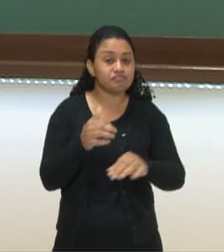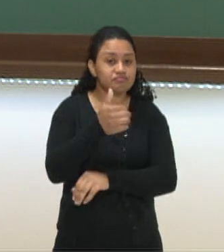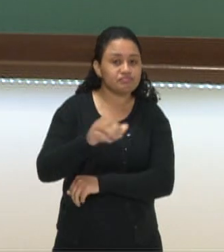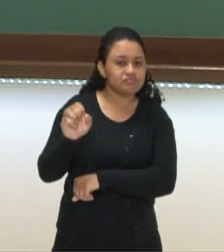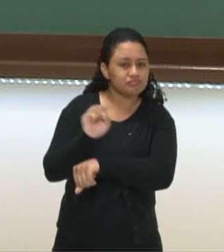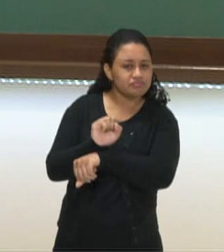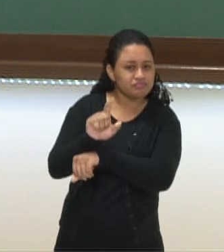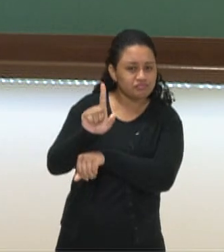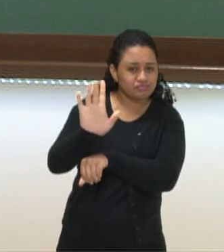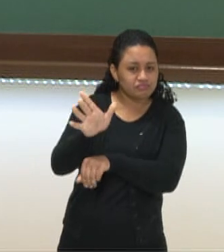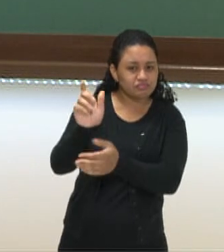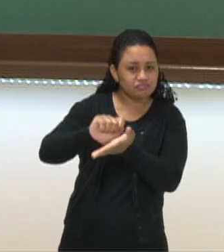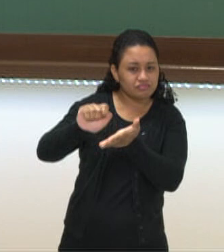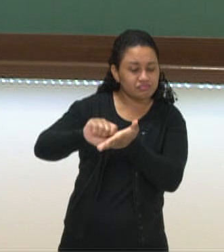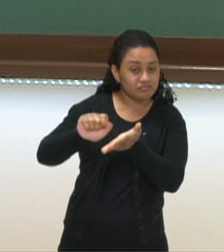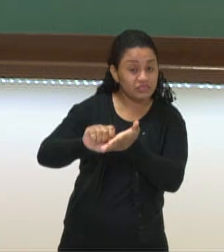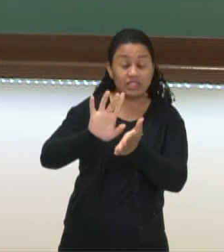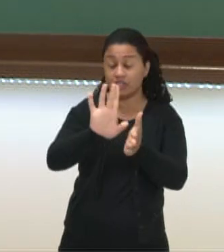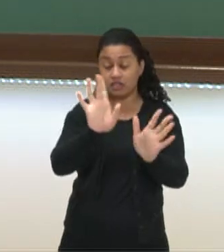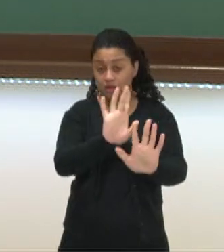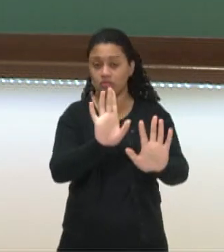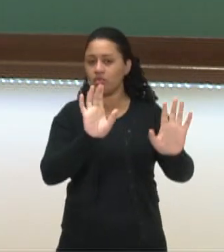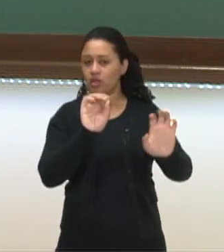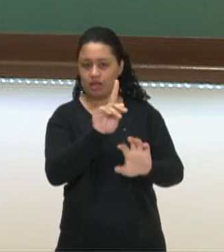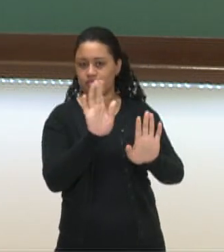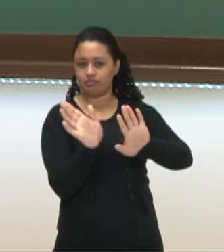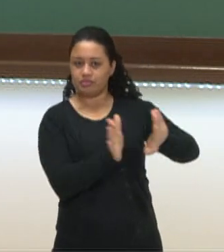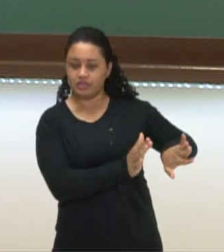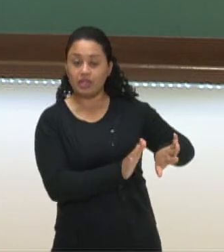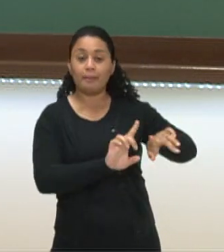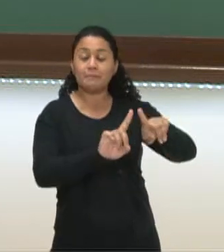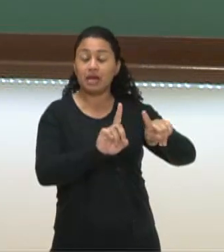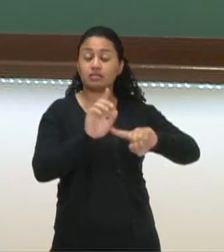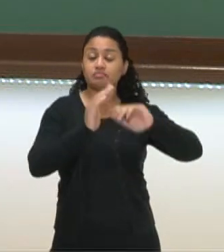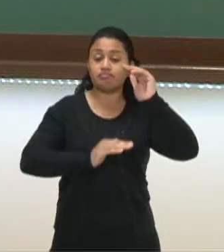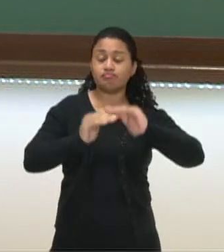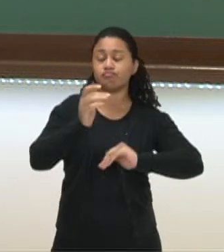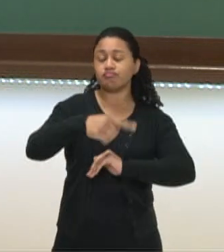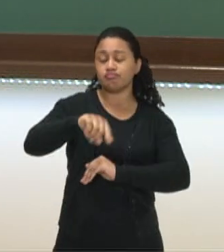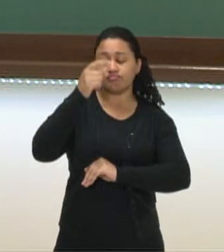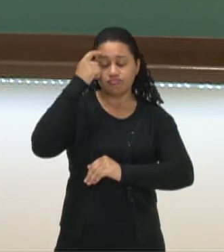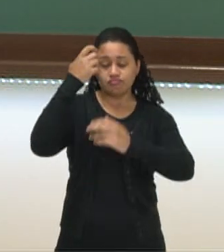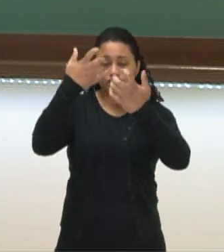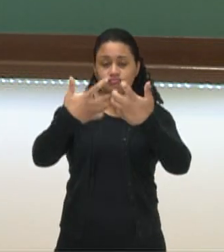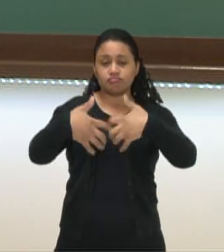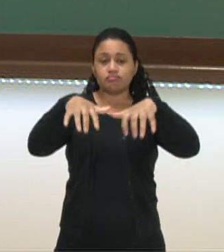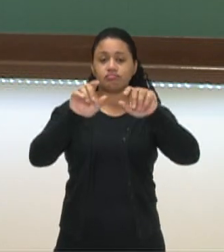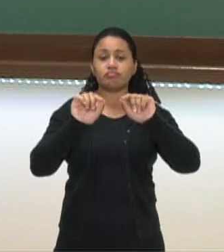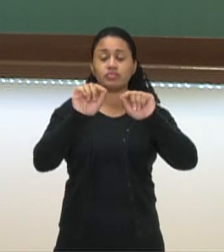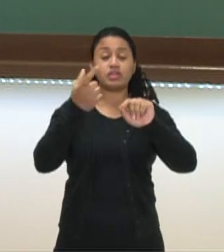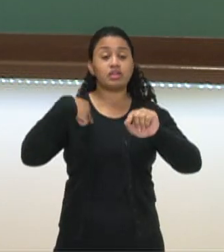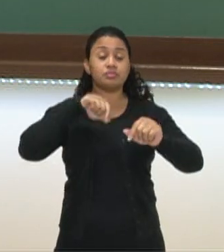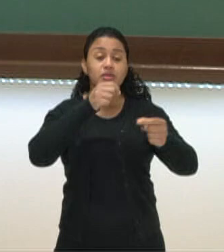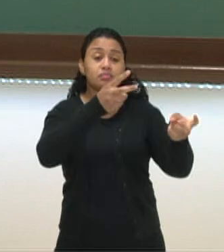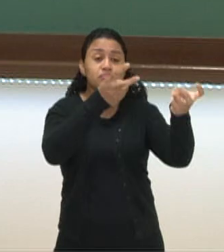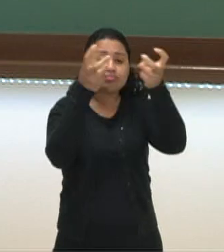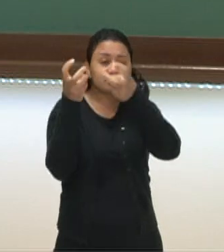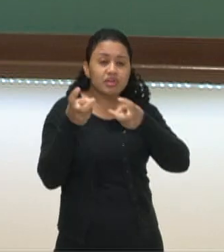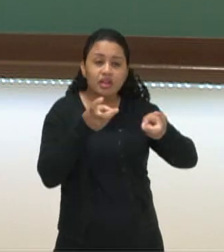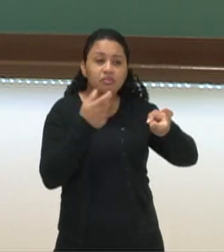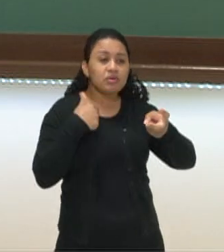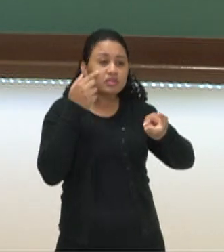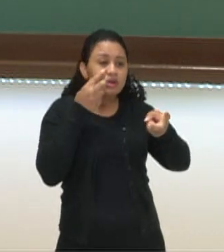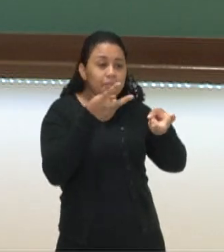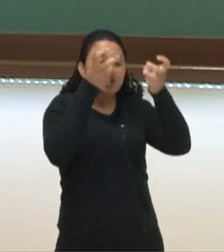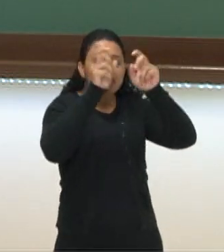Escreveram? Se não escreveram, não precisa escrever mais. Mas é só um exercício para vocês terem ideia de como nós temos que ser perspectivos para poder enxergar alguma